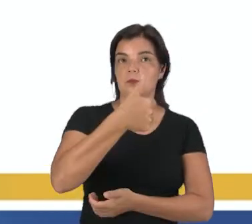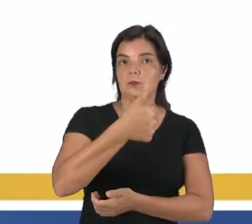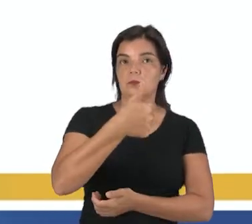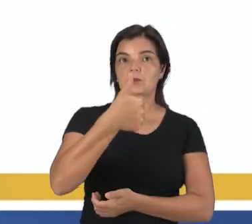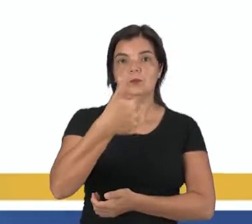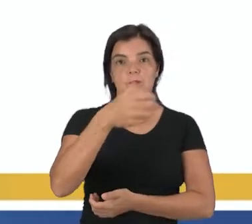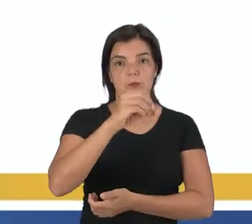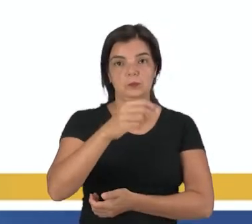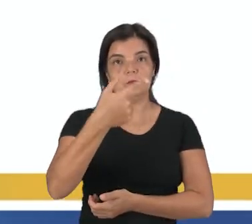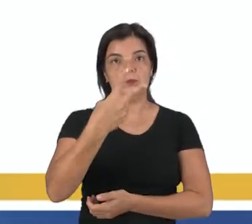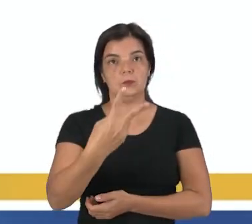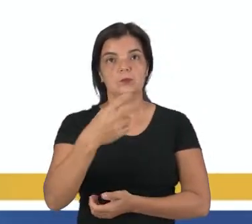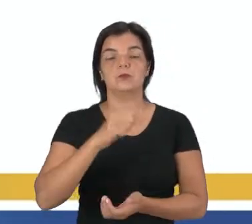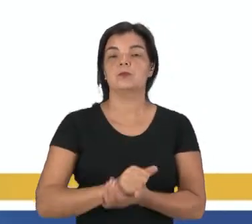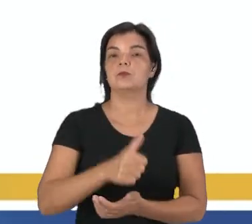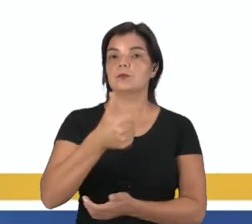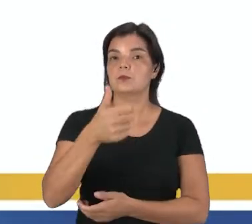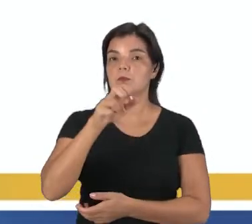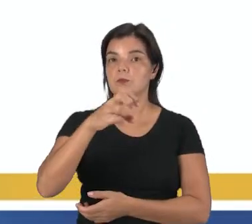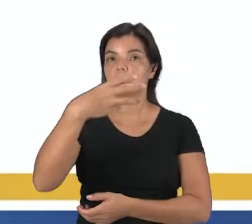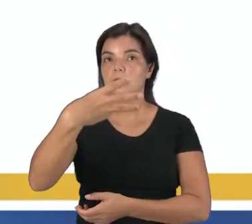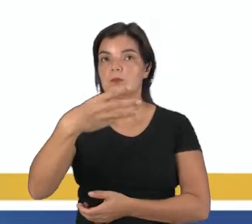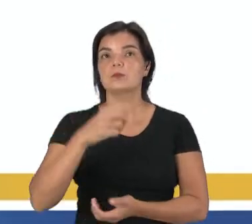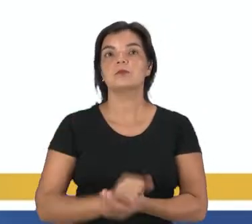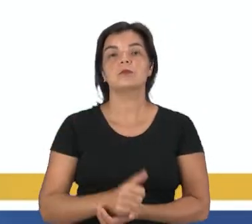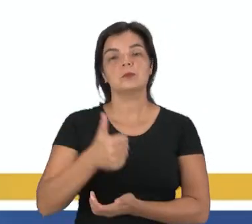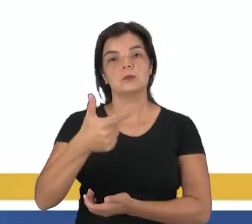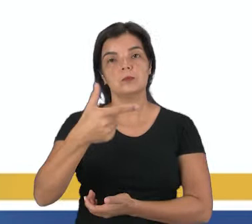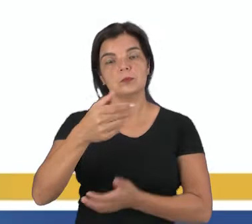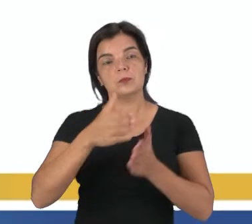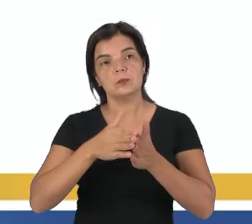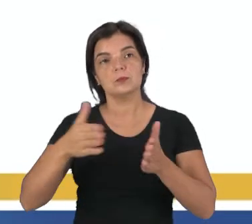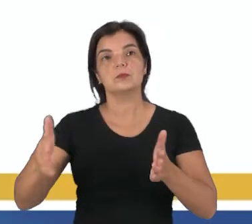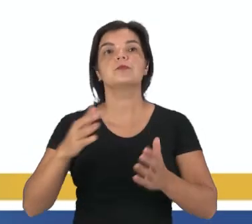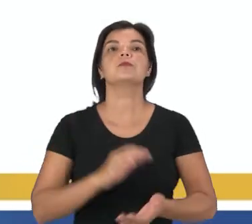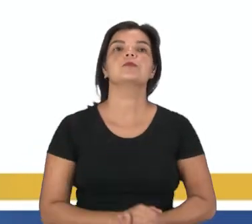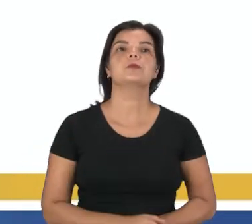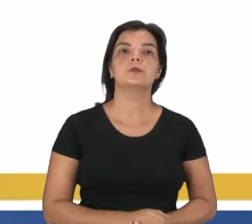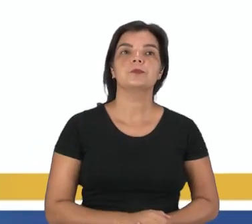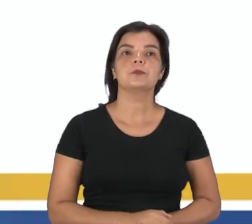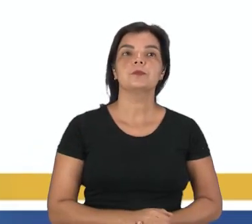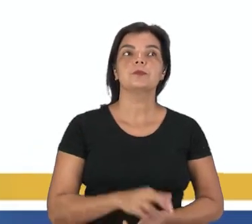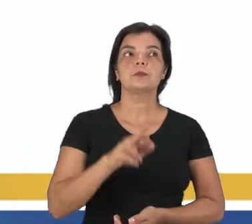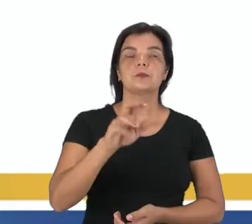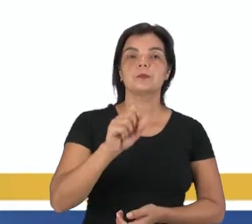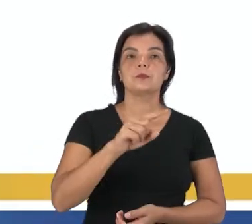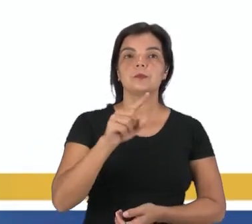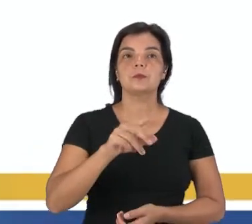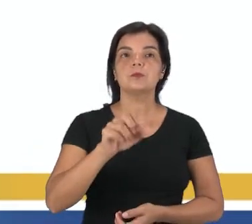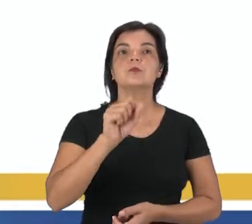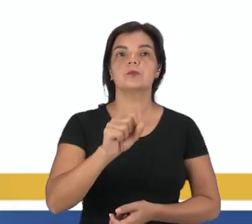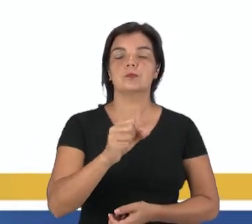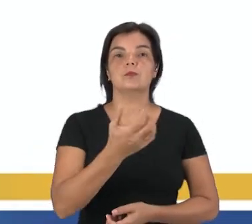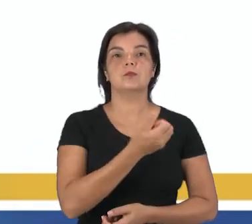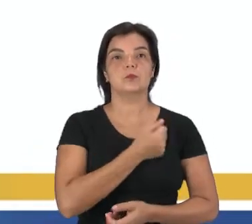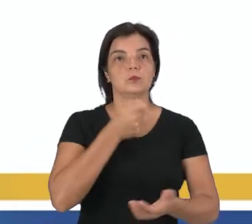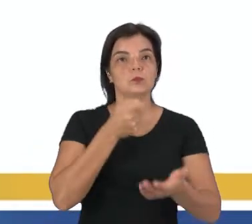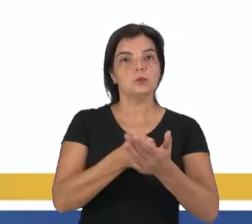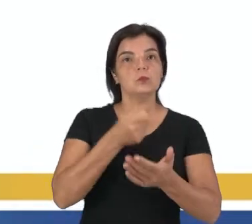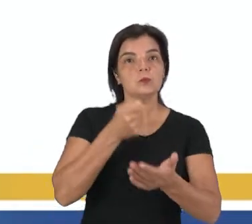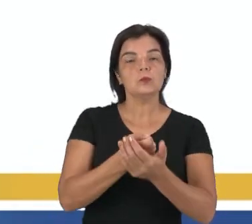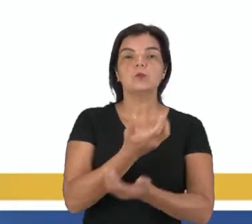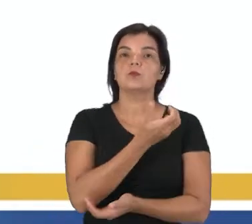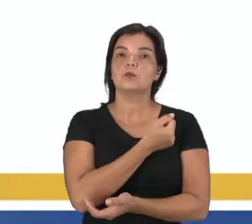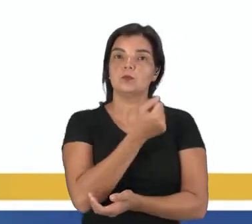R$ 10,00, duas dúzias. R$ 15,00, 3 dúzias e assim por diante. A razão entre o valor